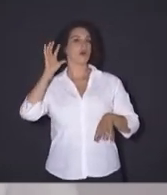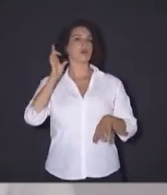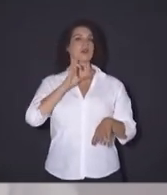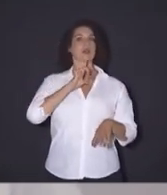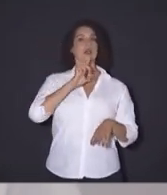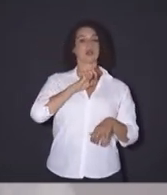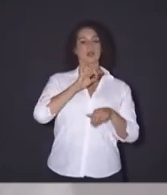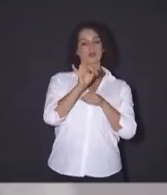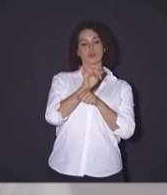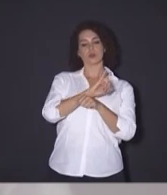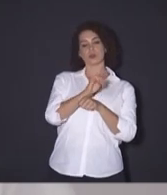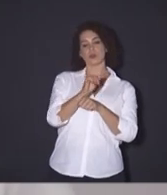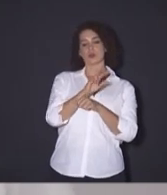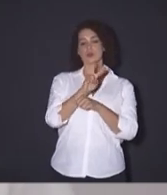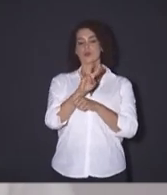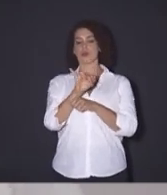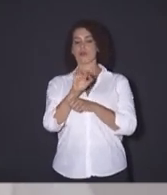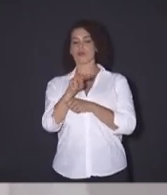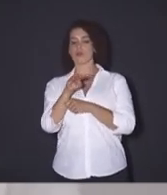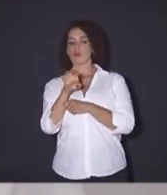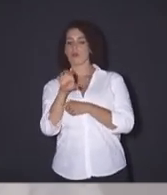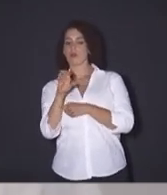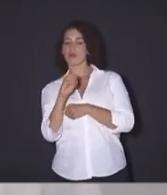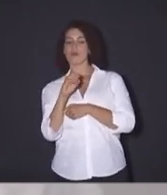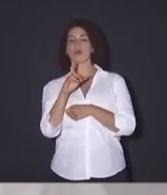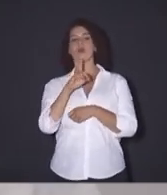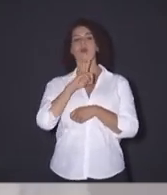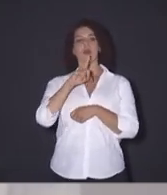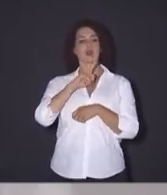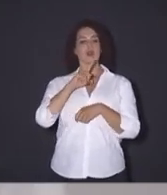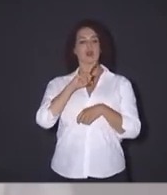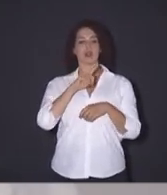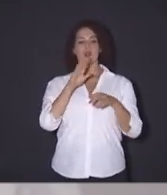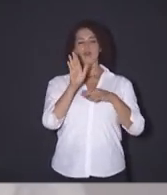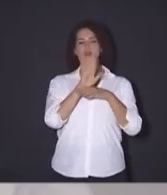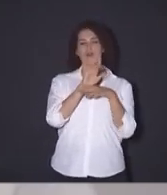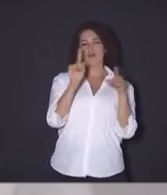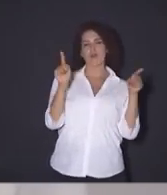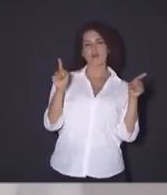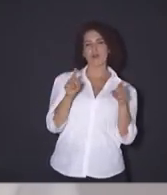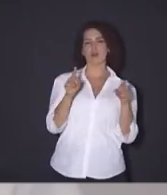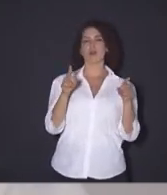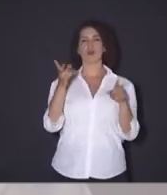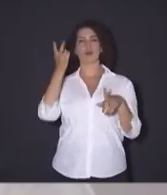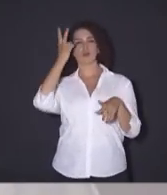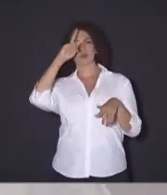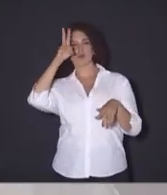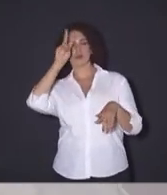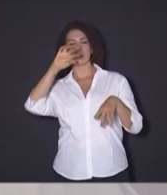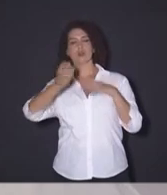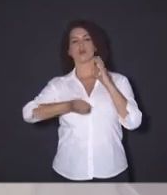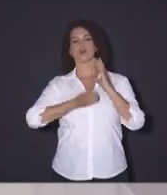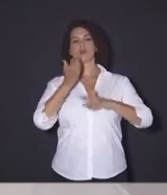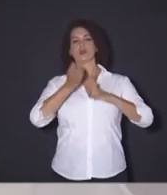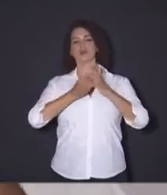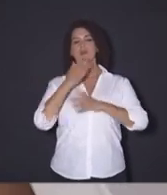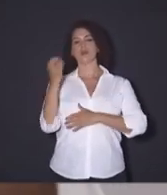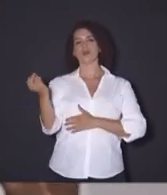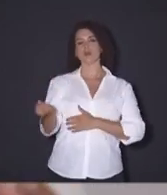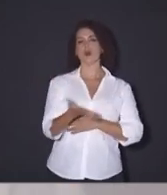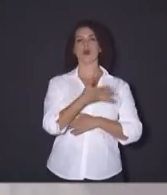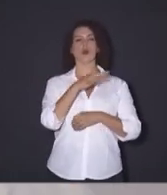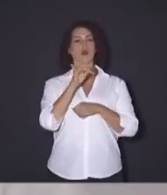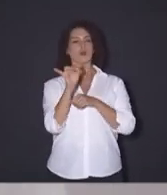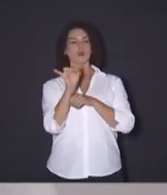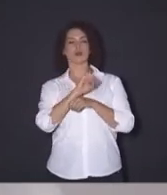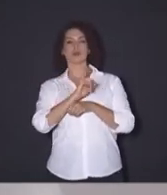no youtube nessas plataformas gratuitas inclusive longas metragens históricos produções novas youtube